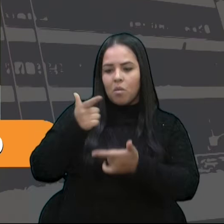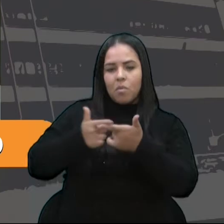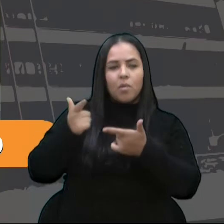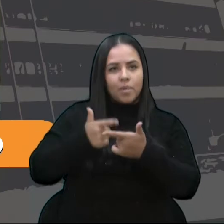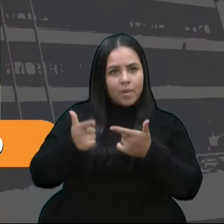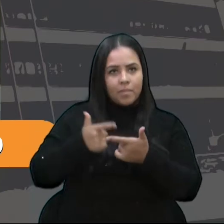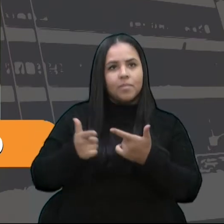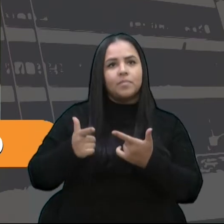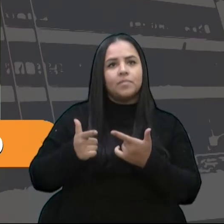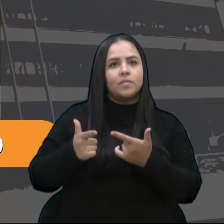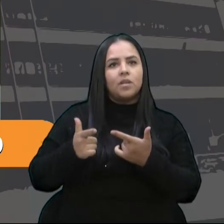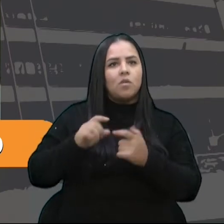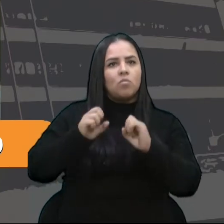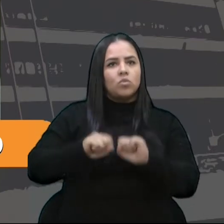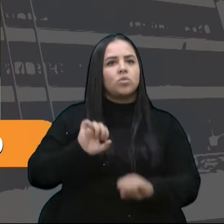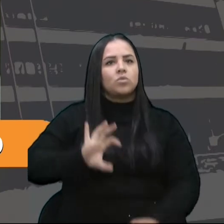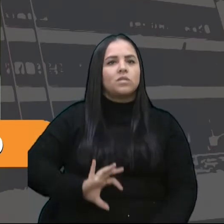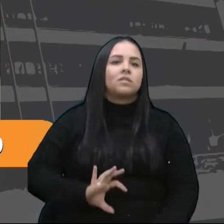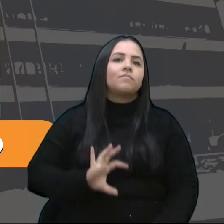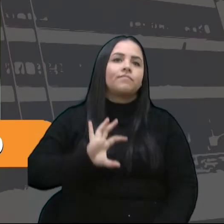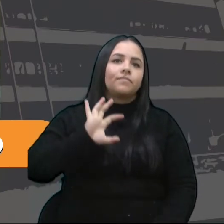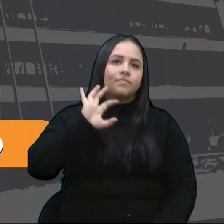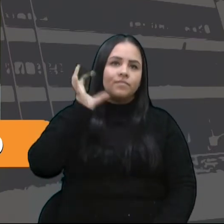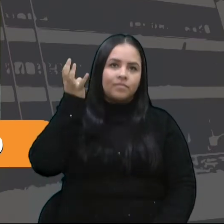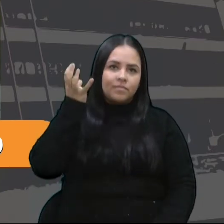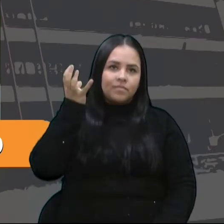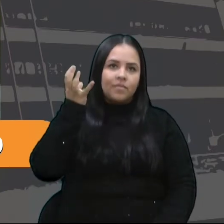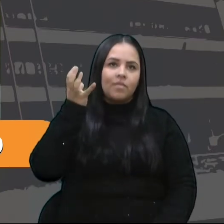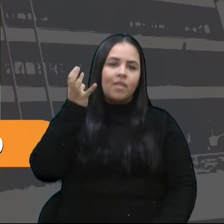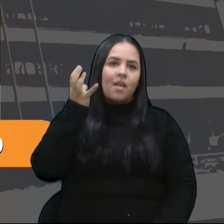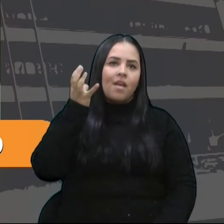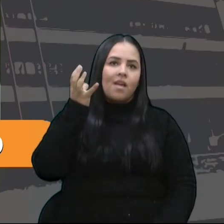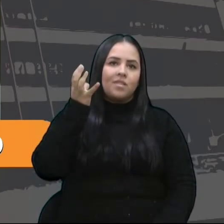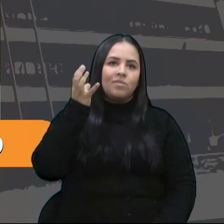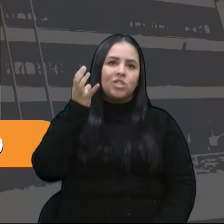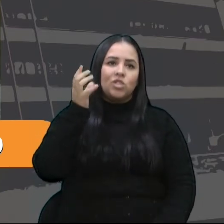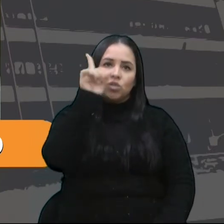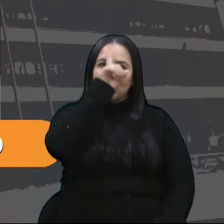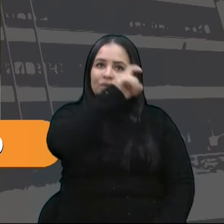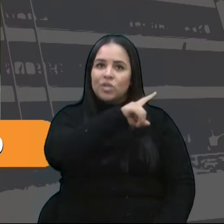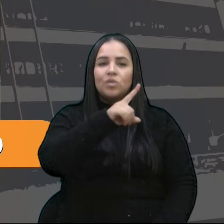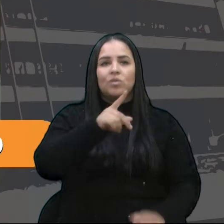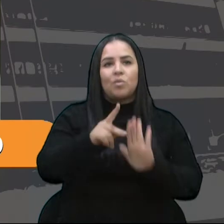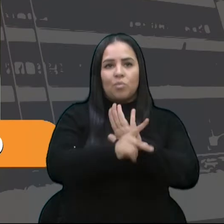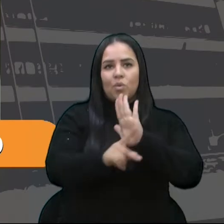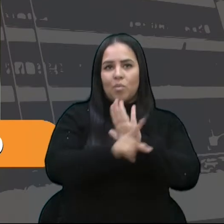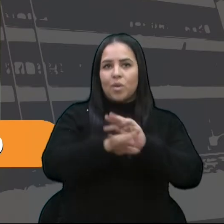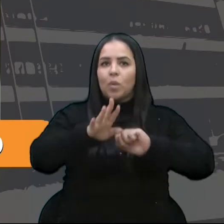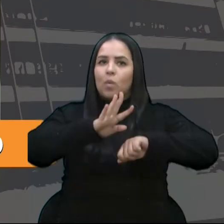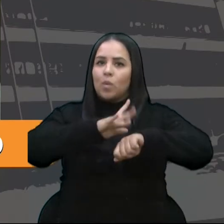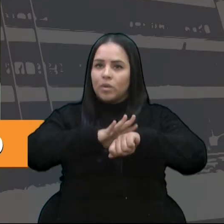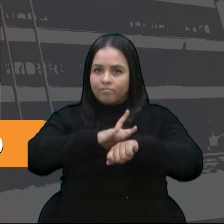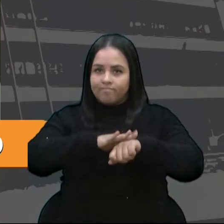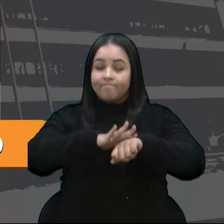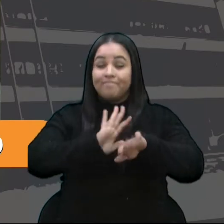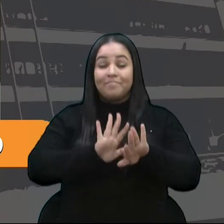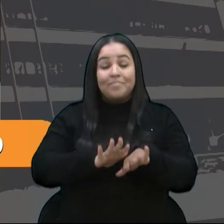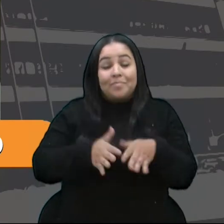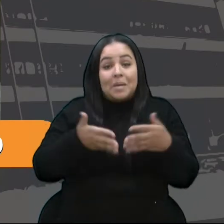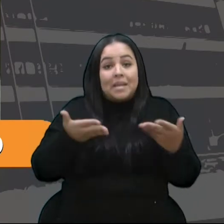que leve a uma situação mais delicada da doença. Mas, enfim,